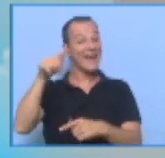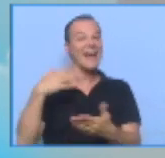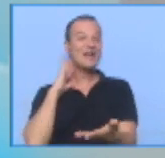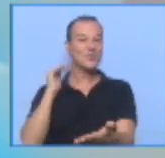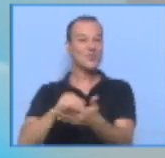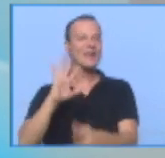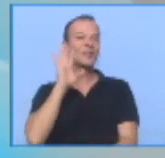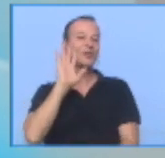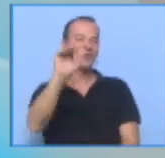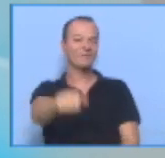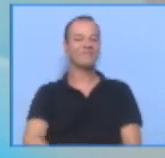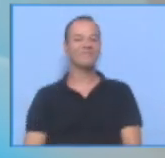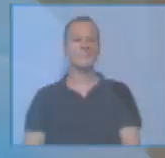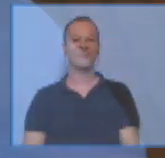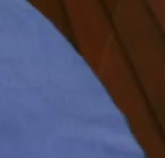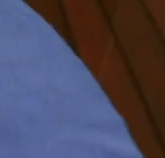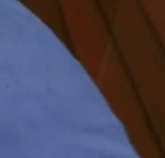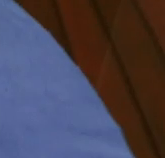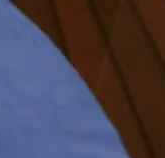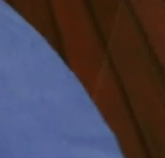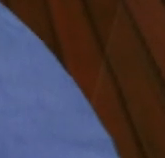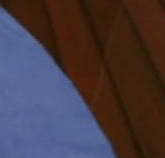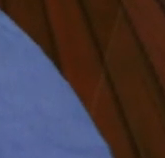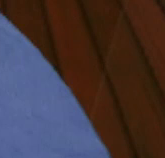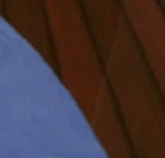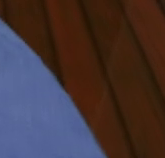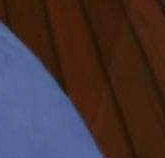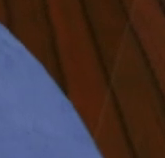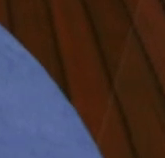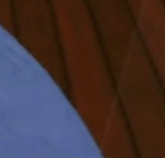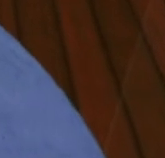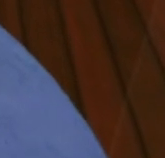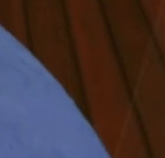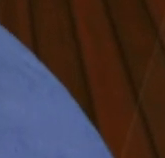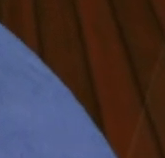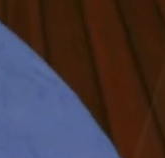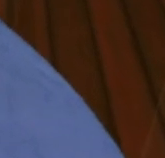se Deus quiser. Espero neste